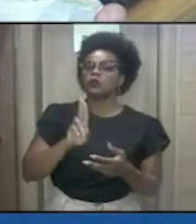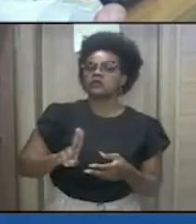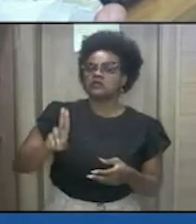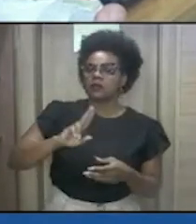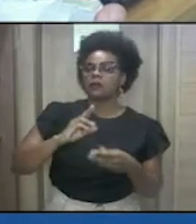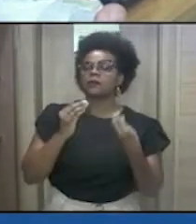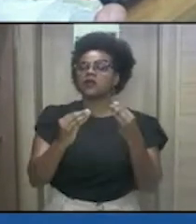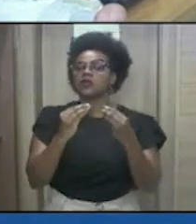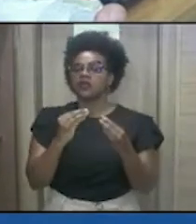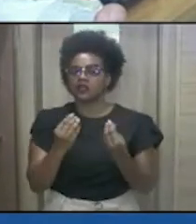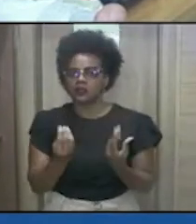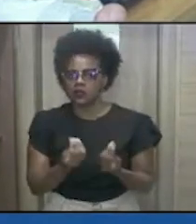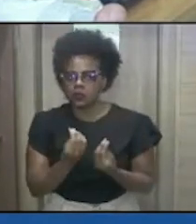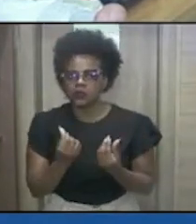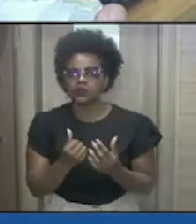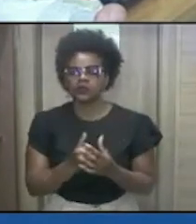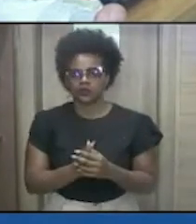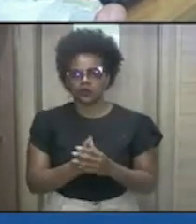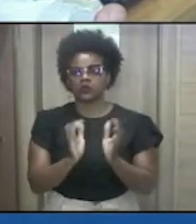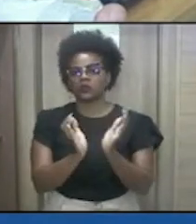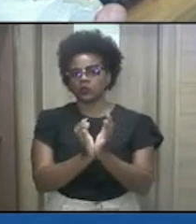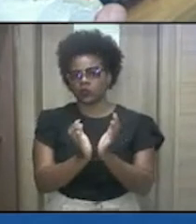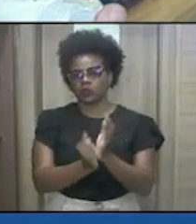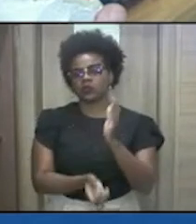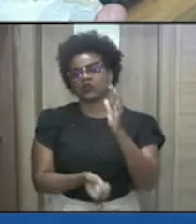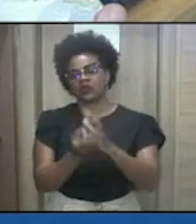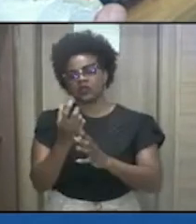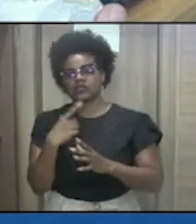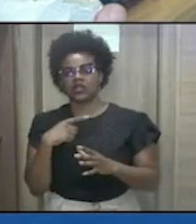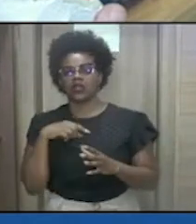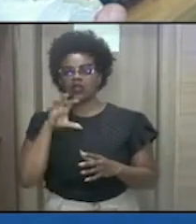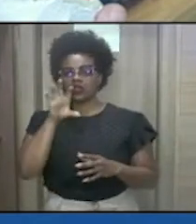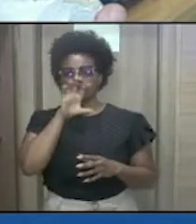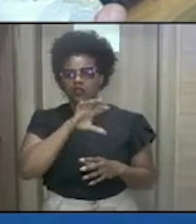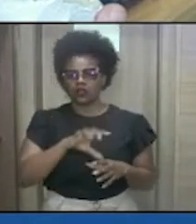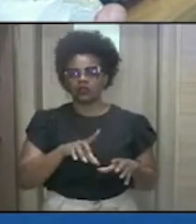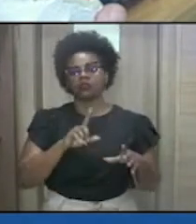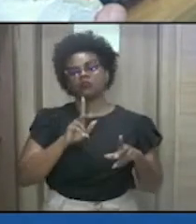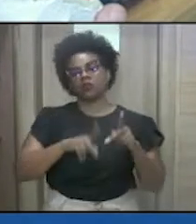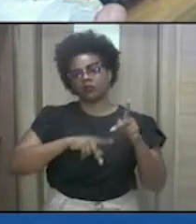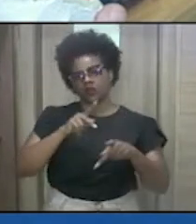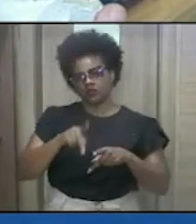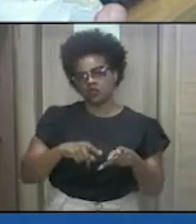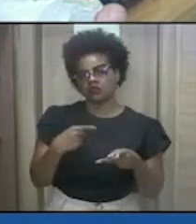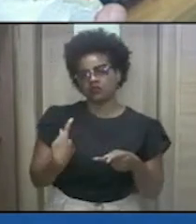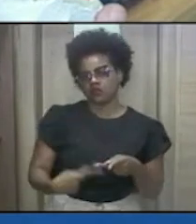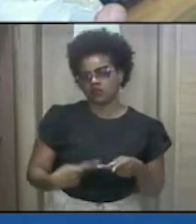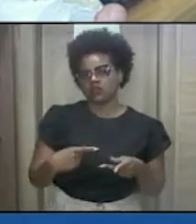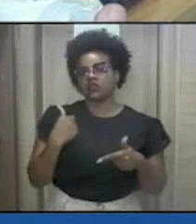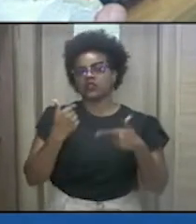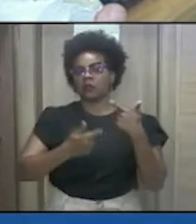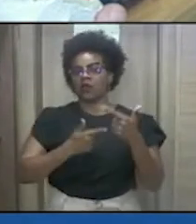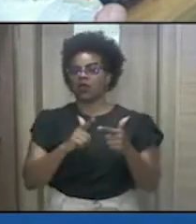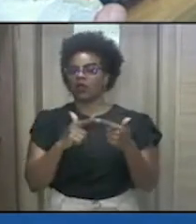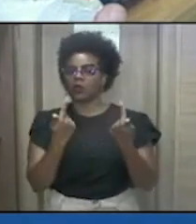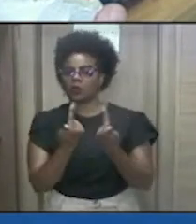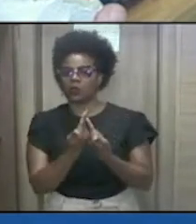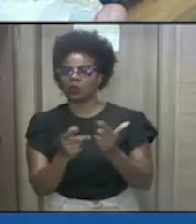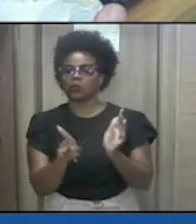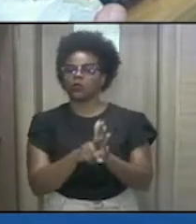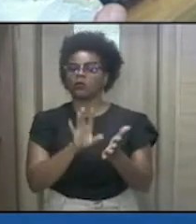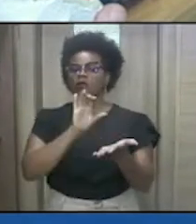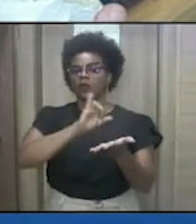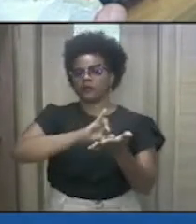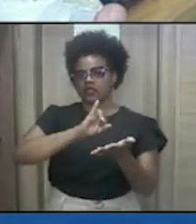compor esse grupo, né? Região e porte populacional. Então, a gente trabalhou com um grupo de capitais de